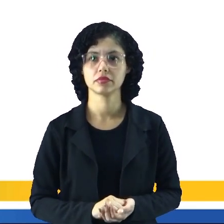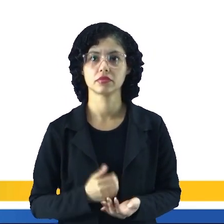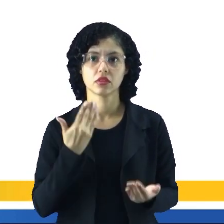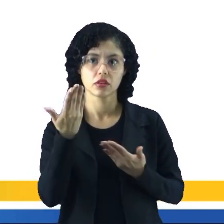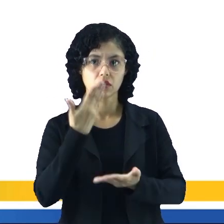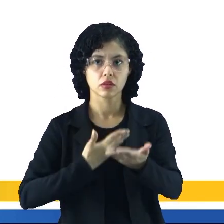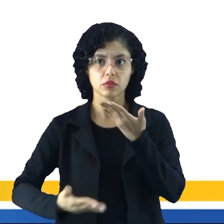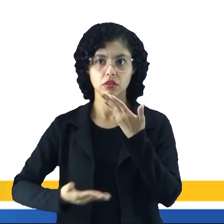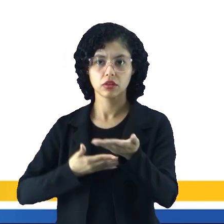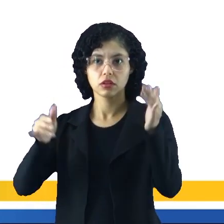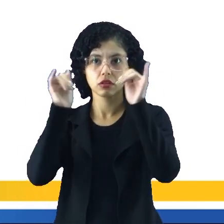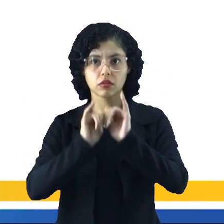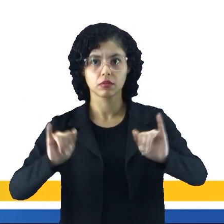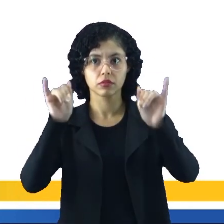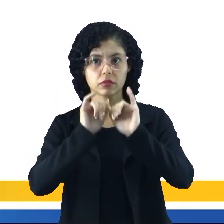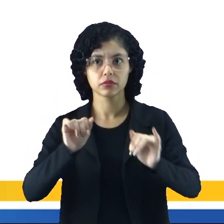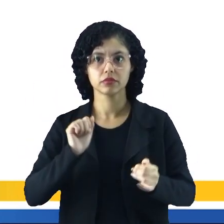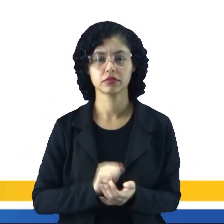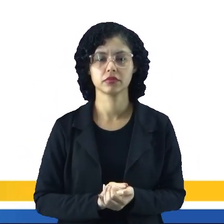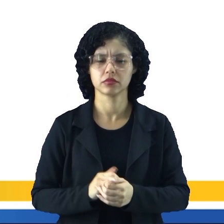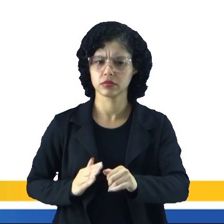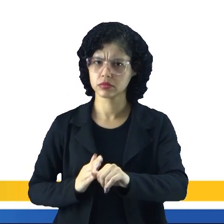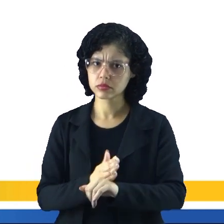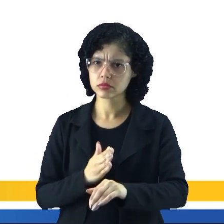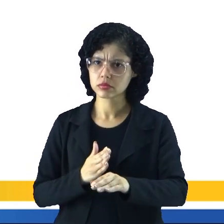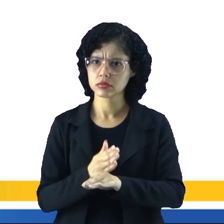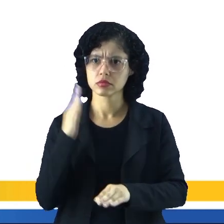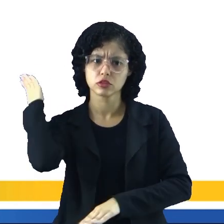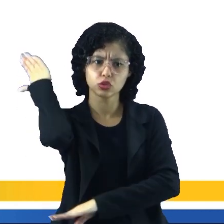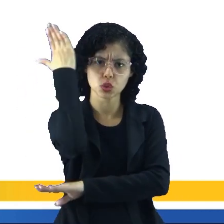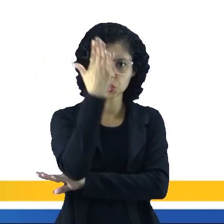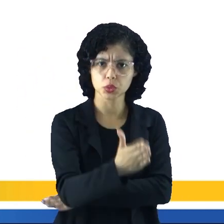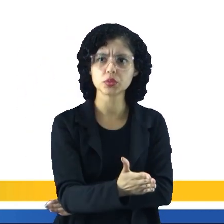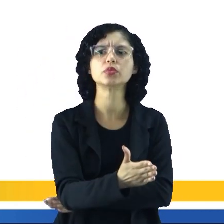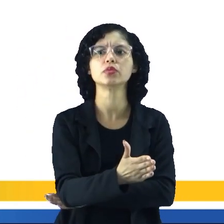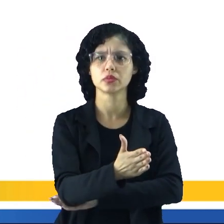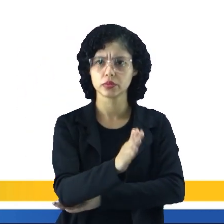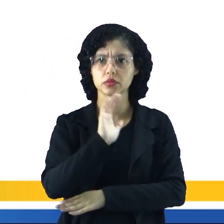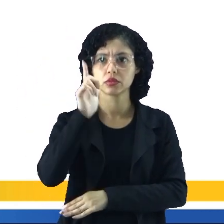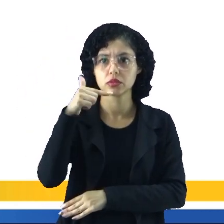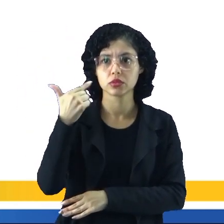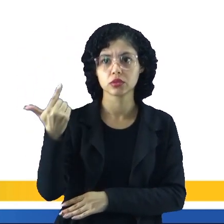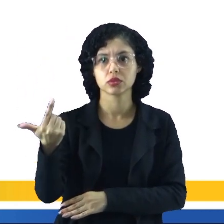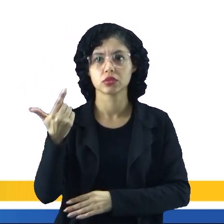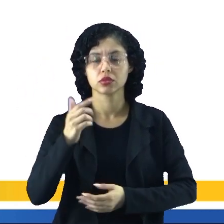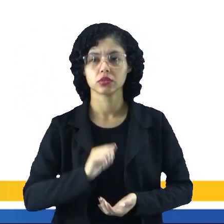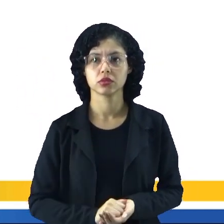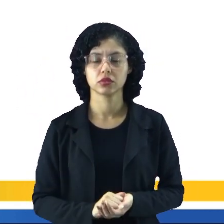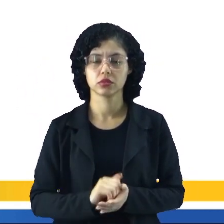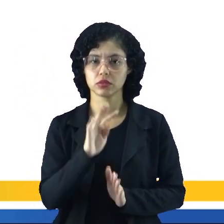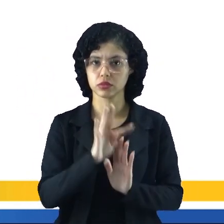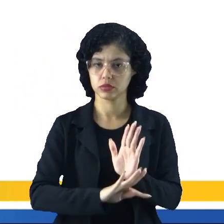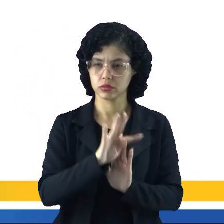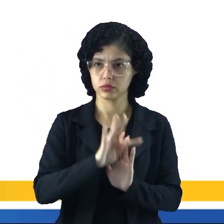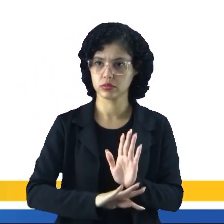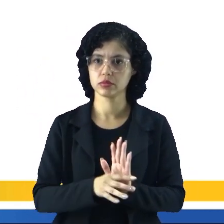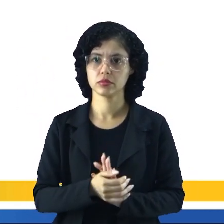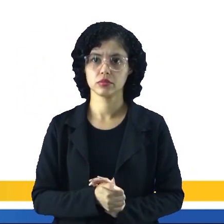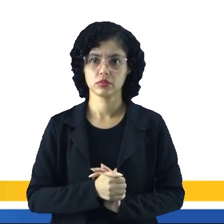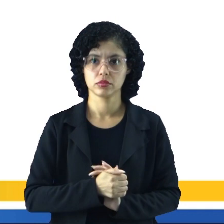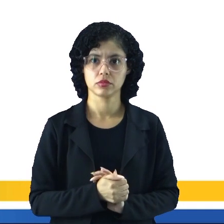compartilhamento de informações interferência direta de outros no texto original